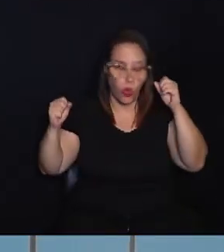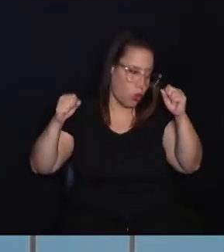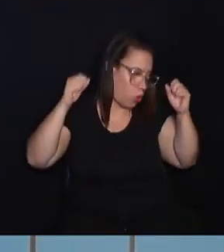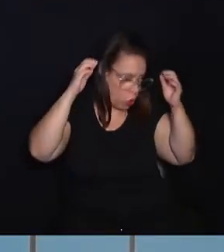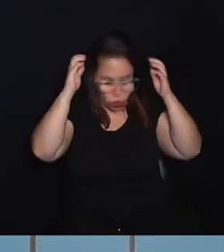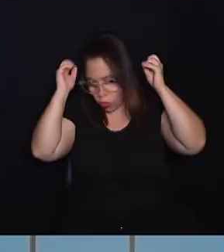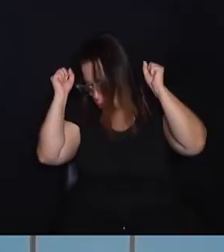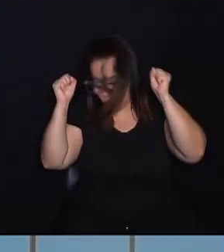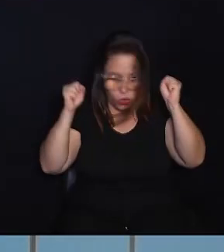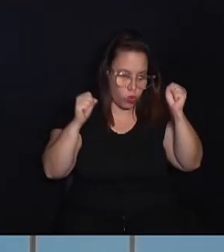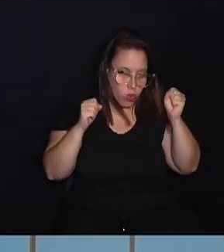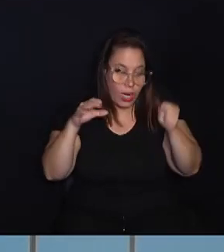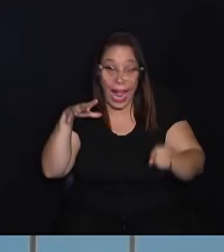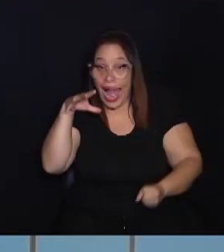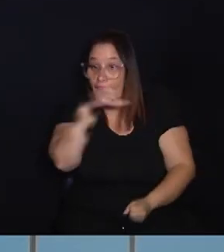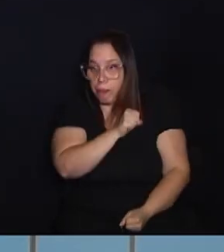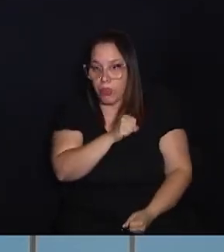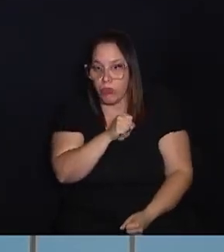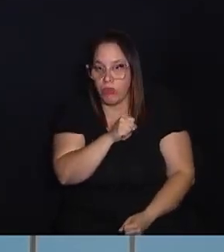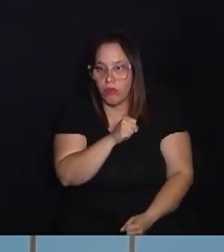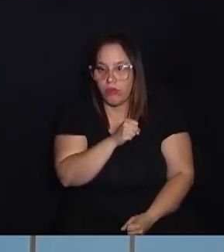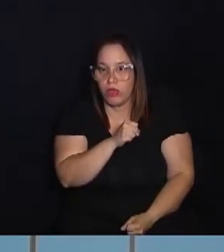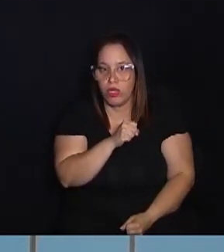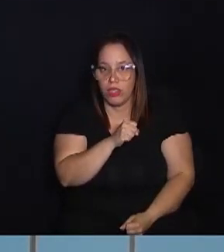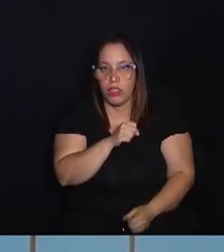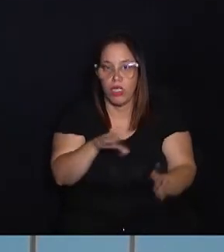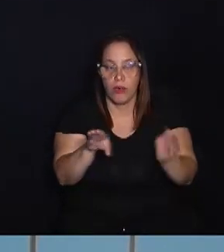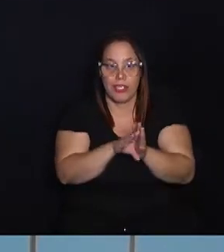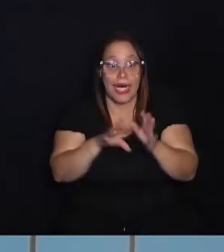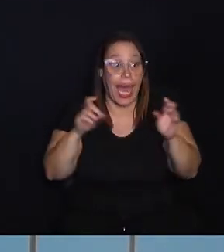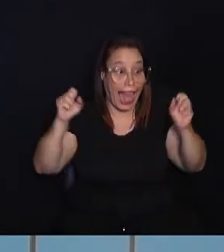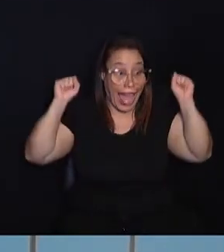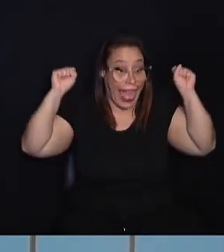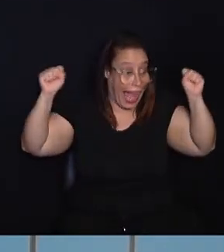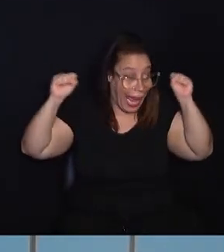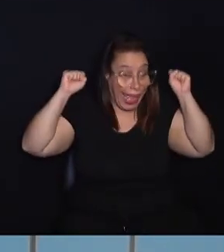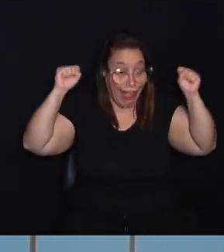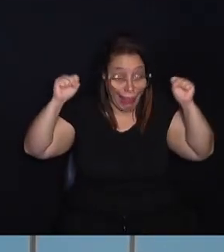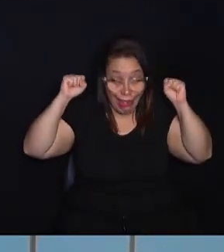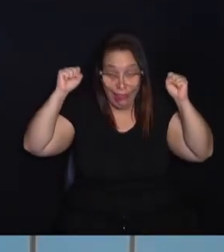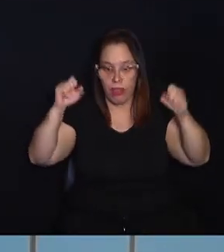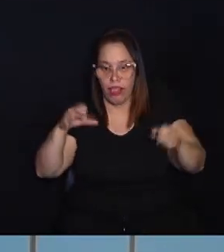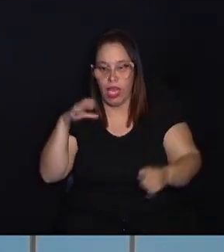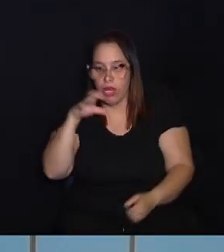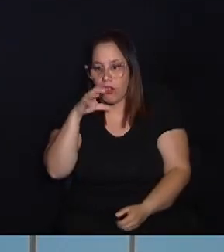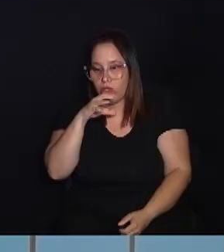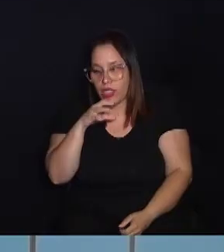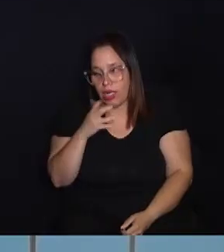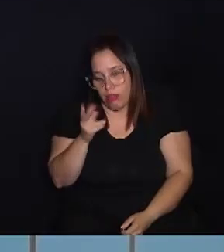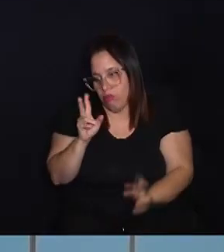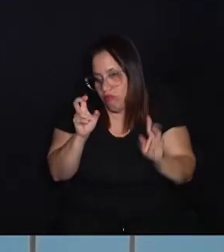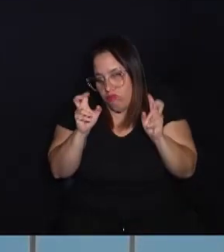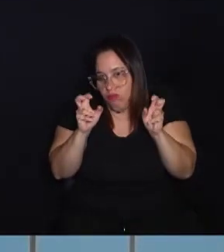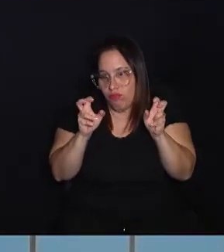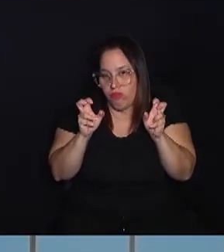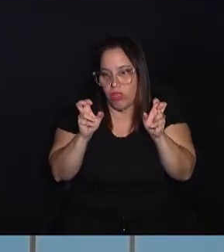bastante e rápido, para já chegar ligado. É o esquenta. Que chama Bing.